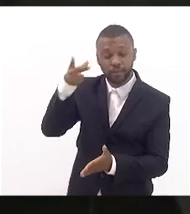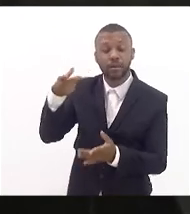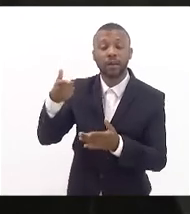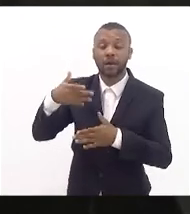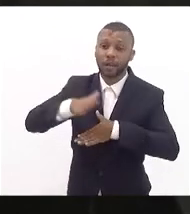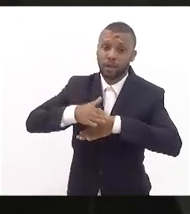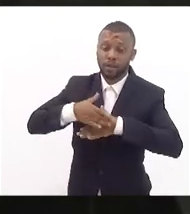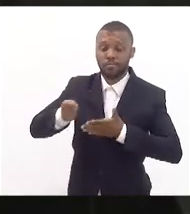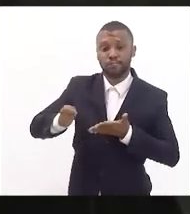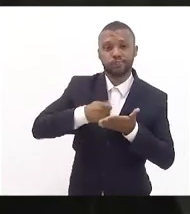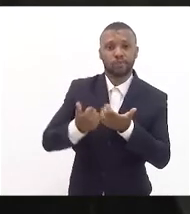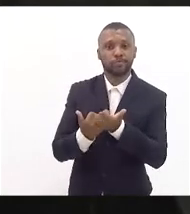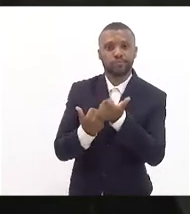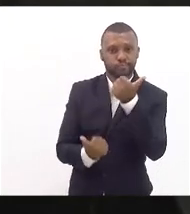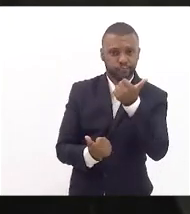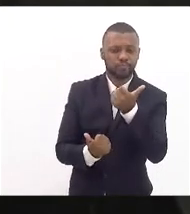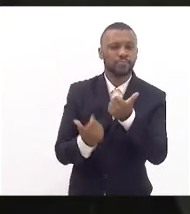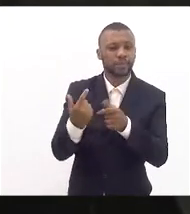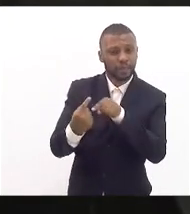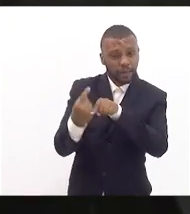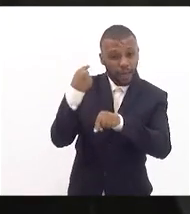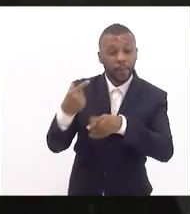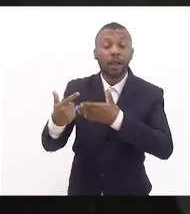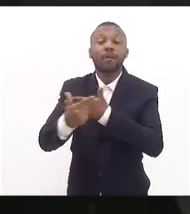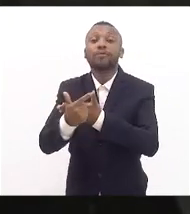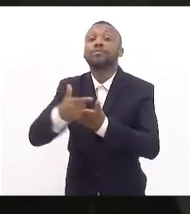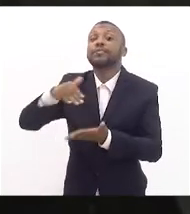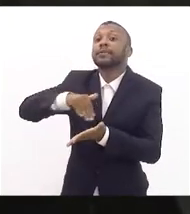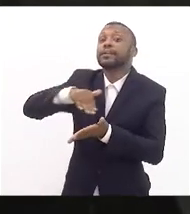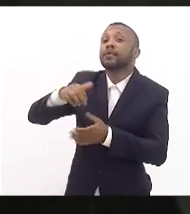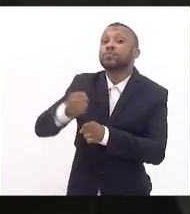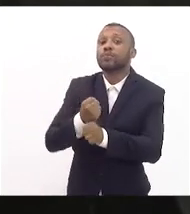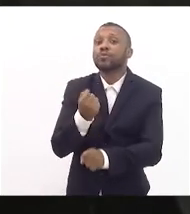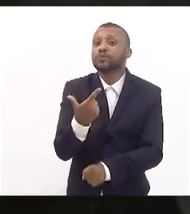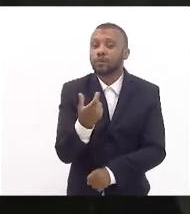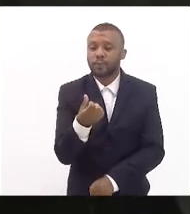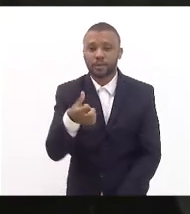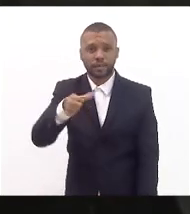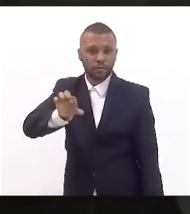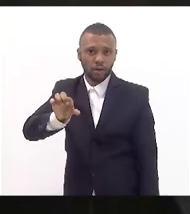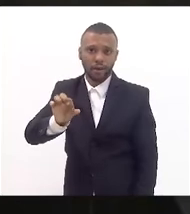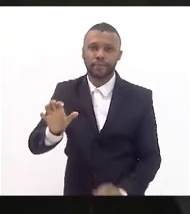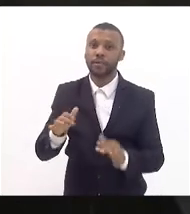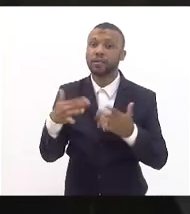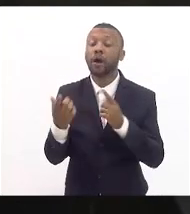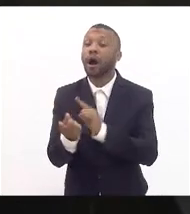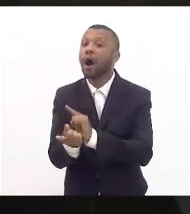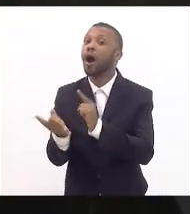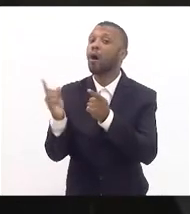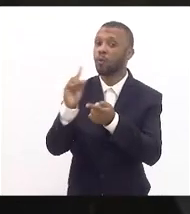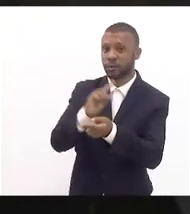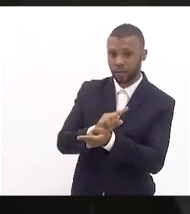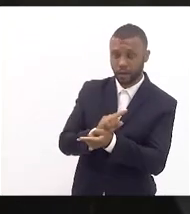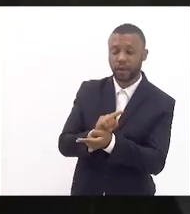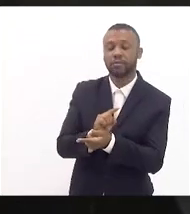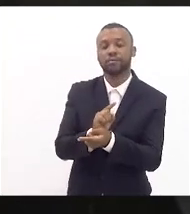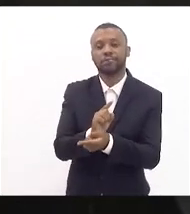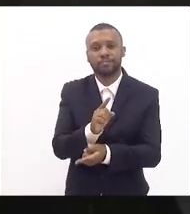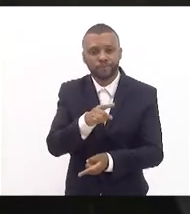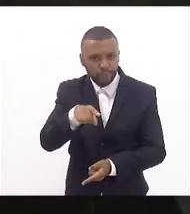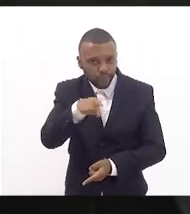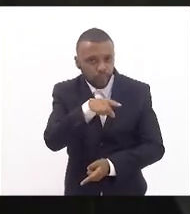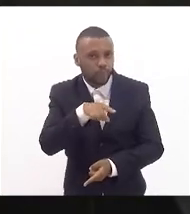mim, na condição ainda de secretária, no ano de 2019. Então, ao contrário dos que estão